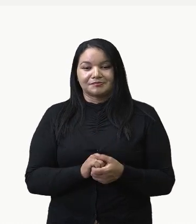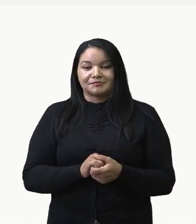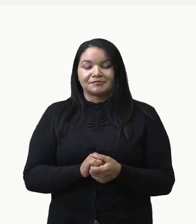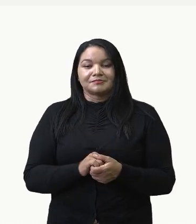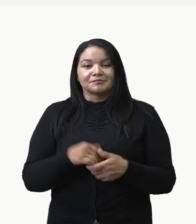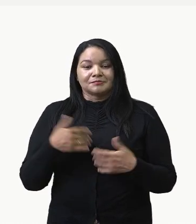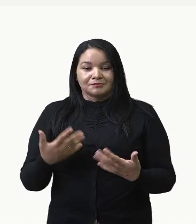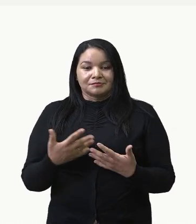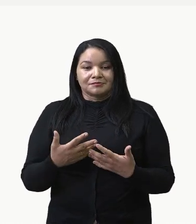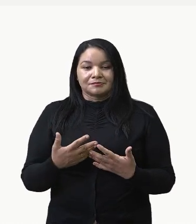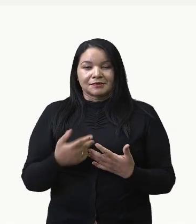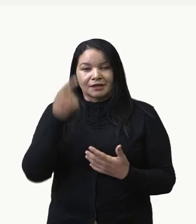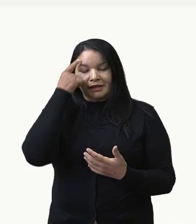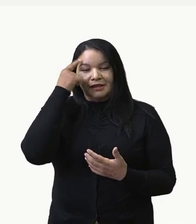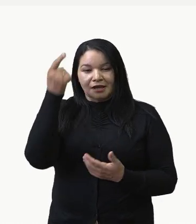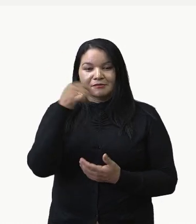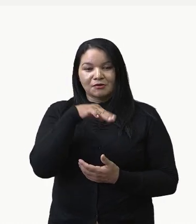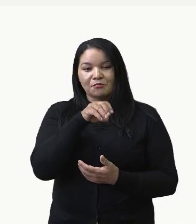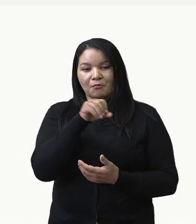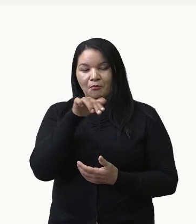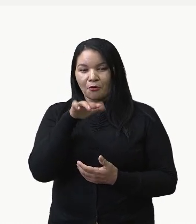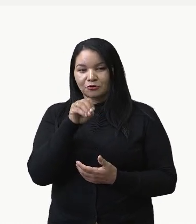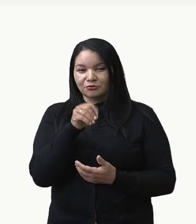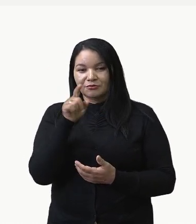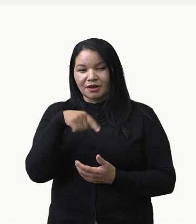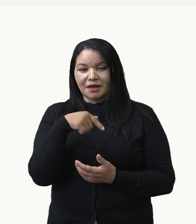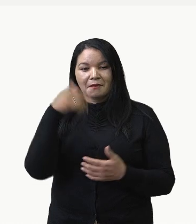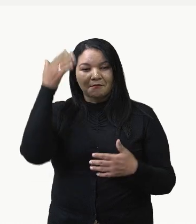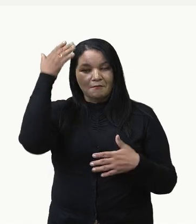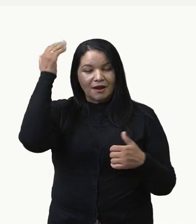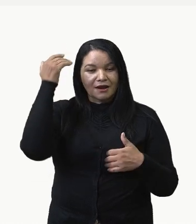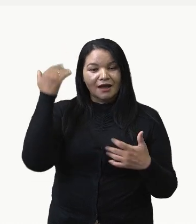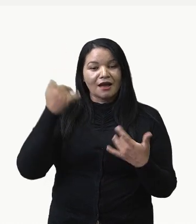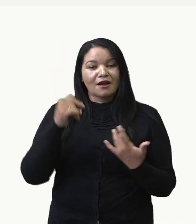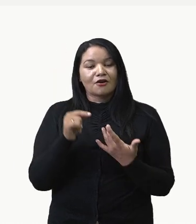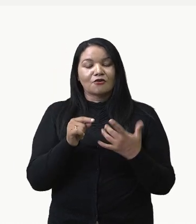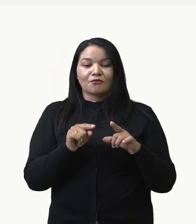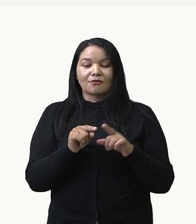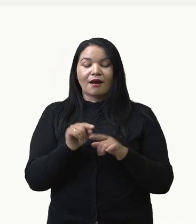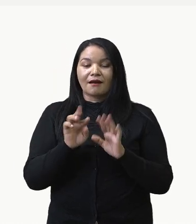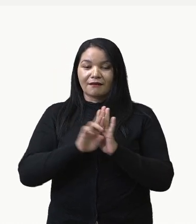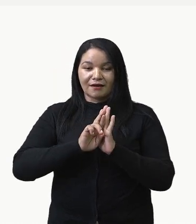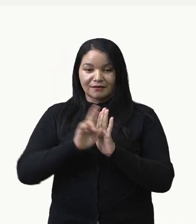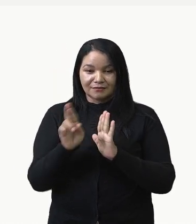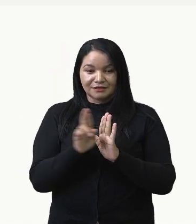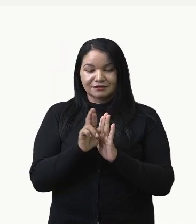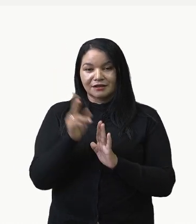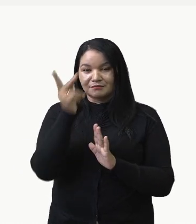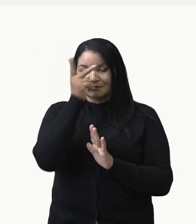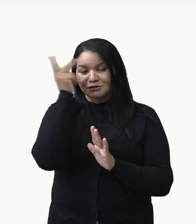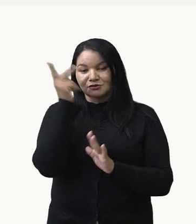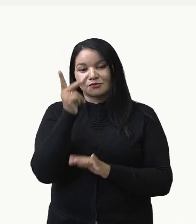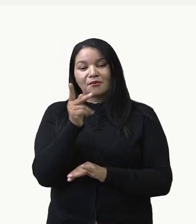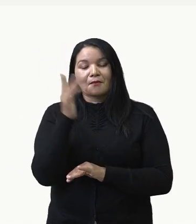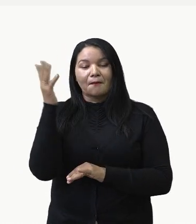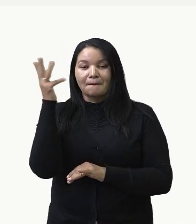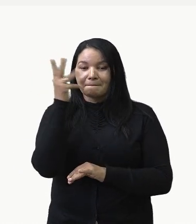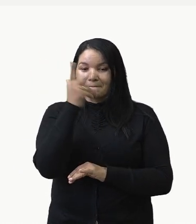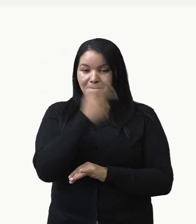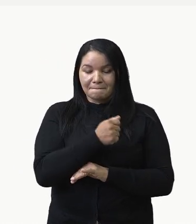mono lembra mono que apareceu lá macaco representa o quê ser uma Persona